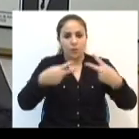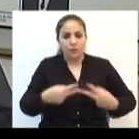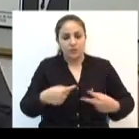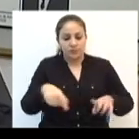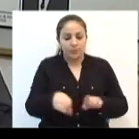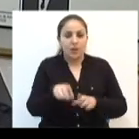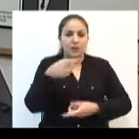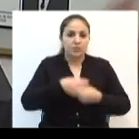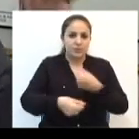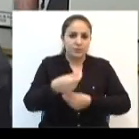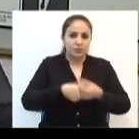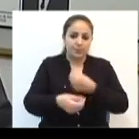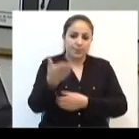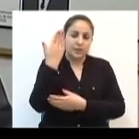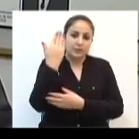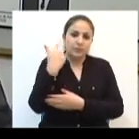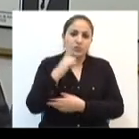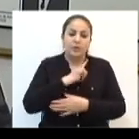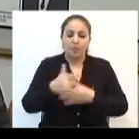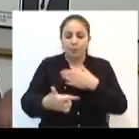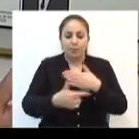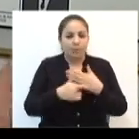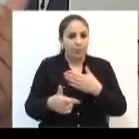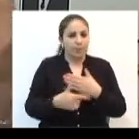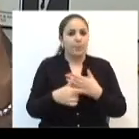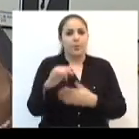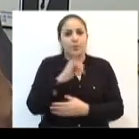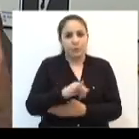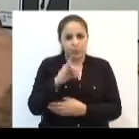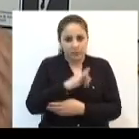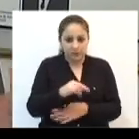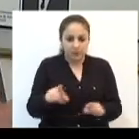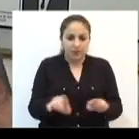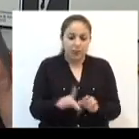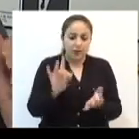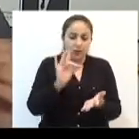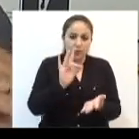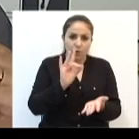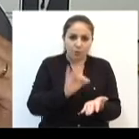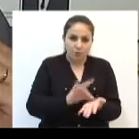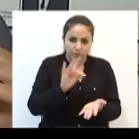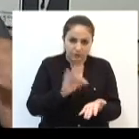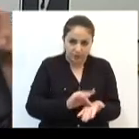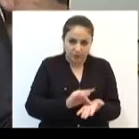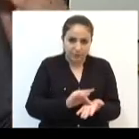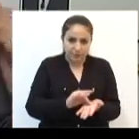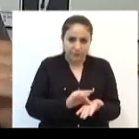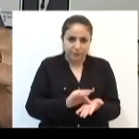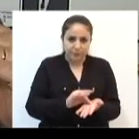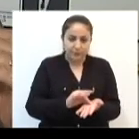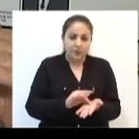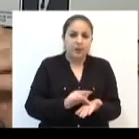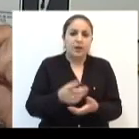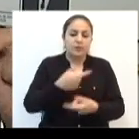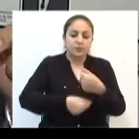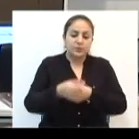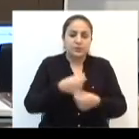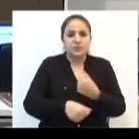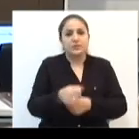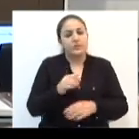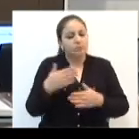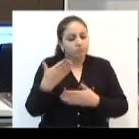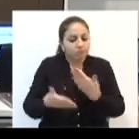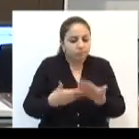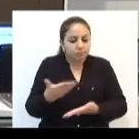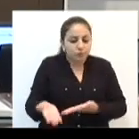as administrações passadas, porque tiveram um papel preponderante, e a atual administração que dá continuidade e sempre elevando Passo Fundo.